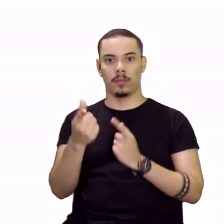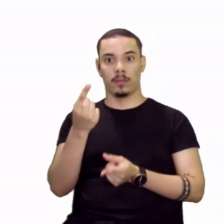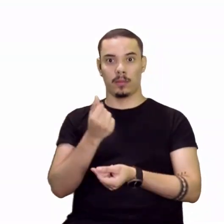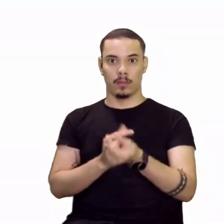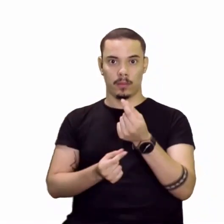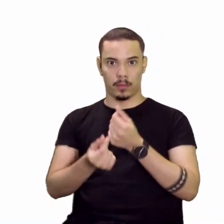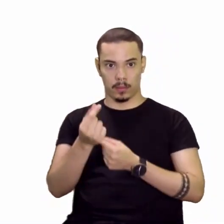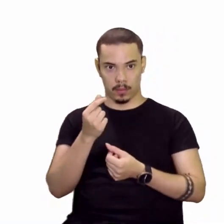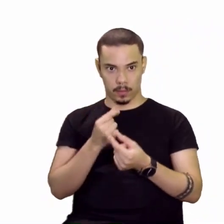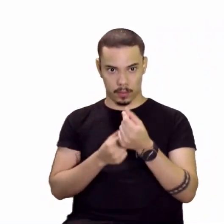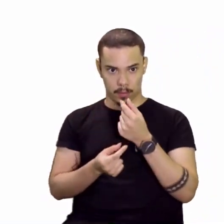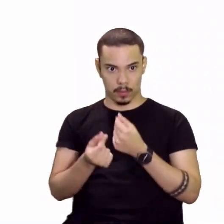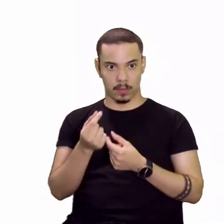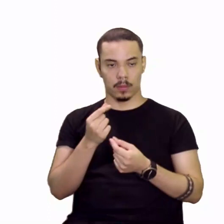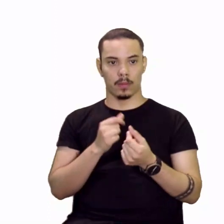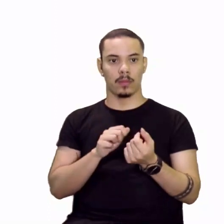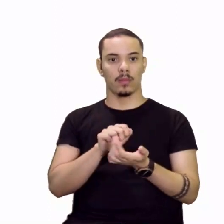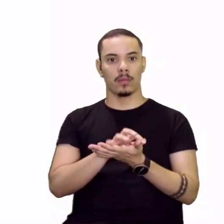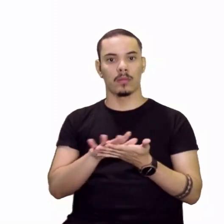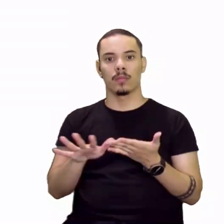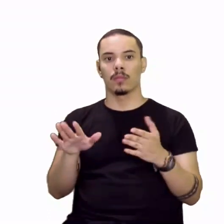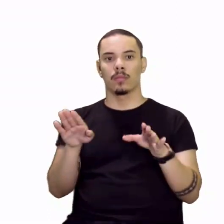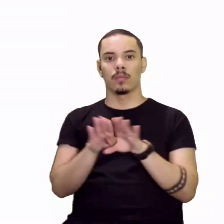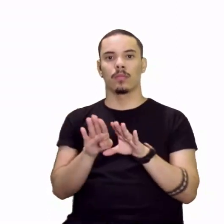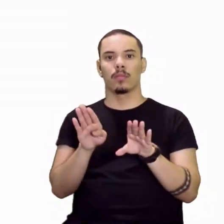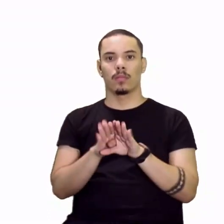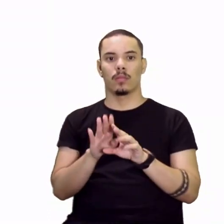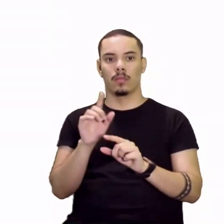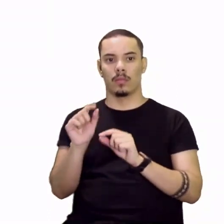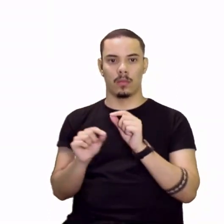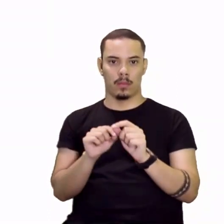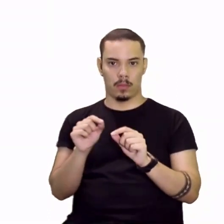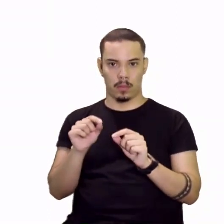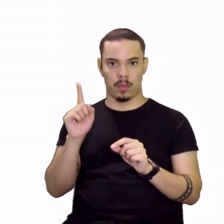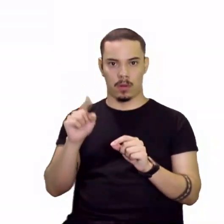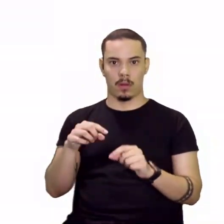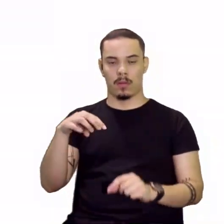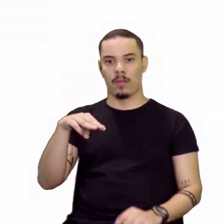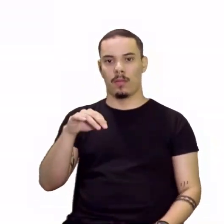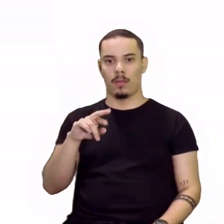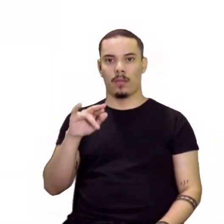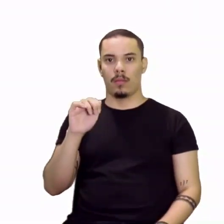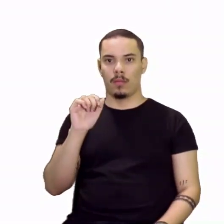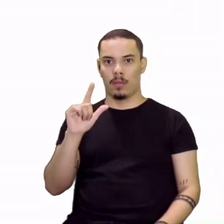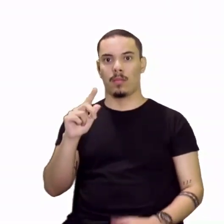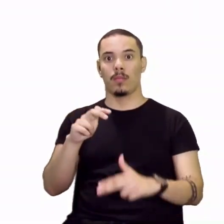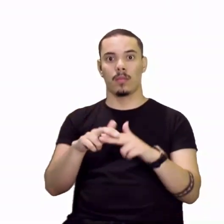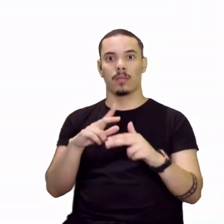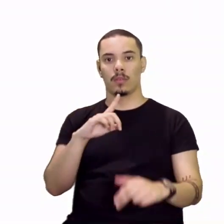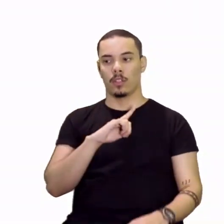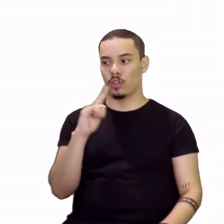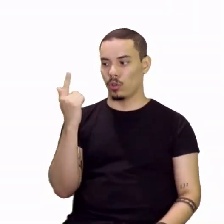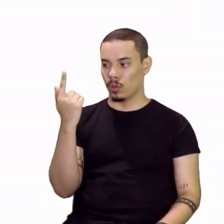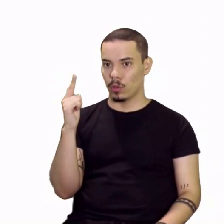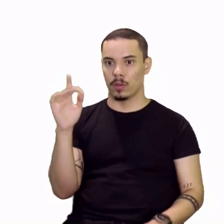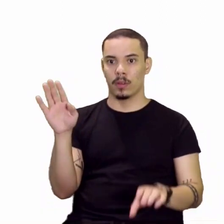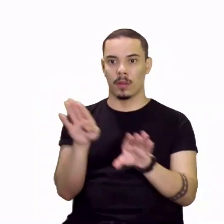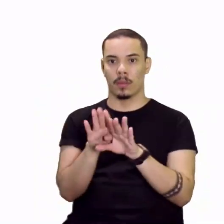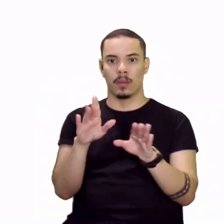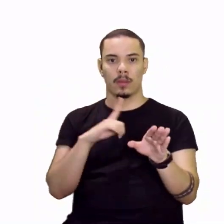economia. Escoamento de quê? De minérios. Por isso que nós temos no Brasil geologia